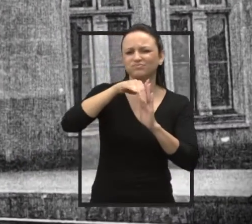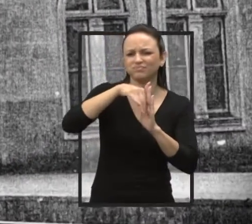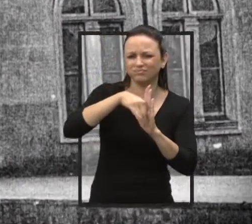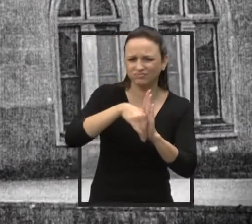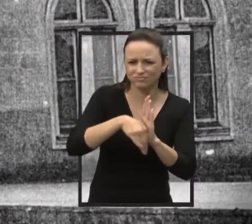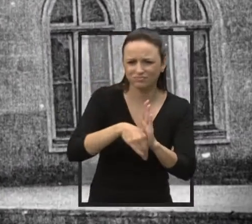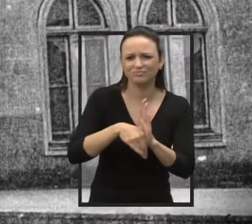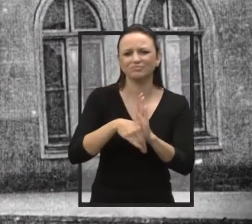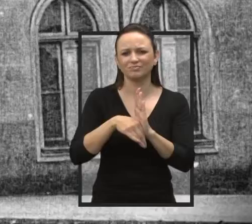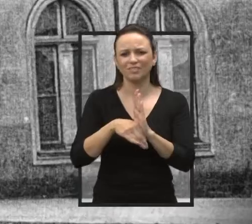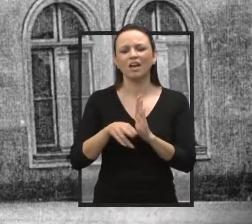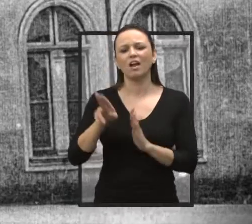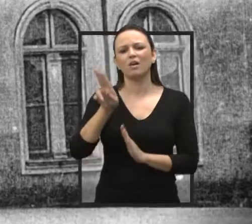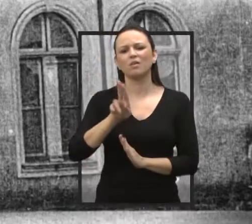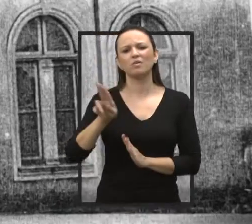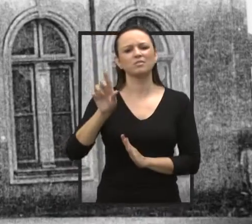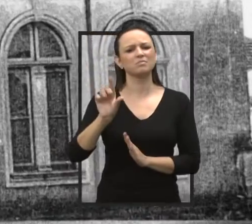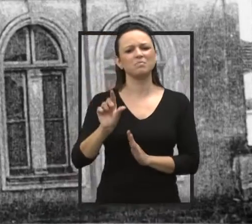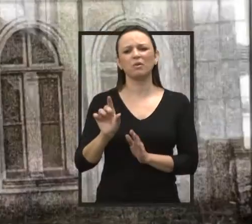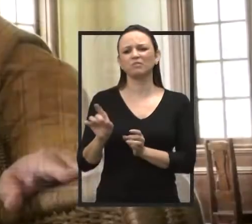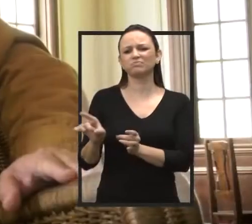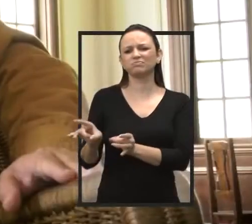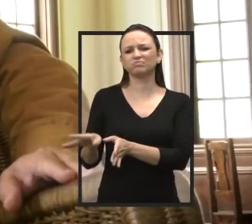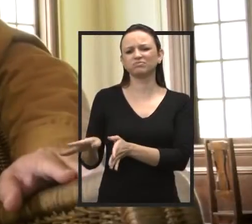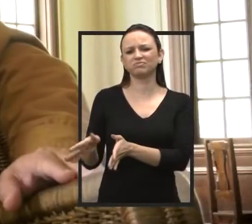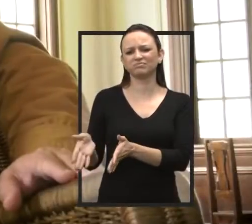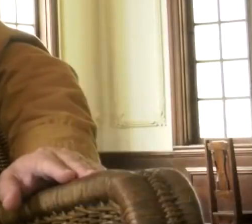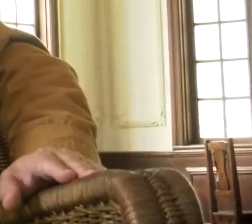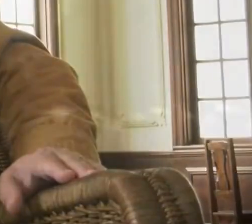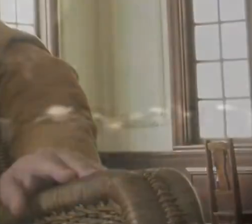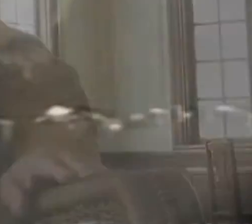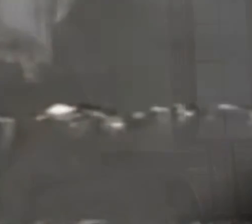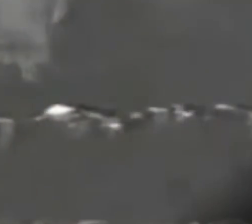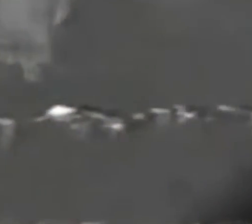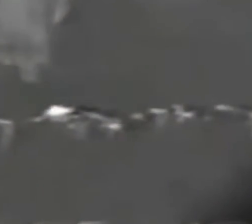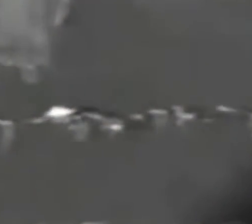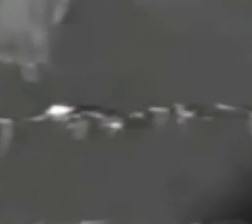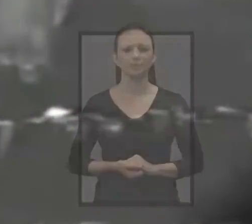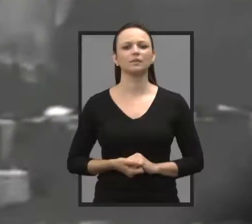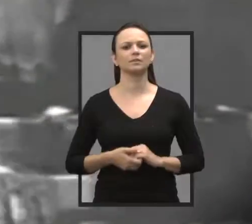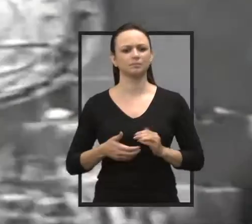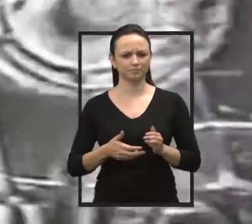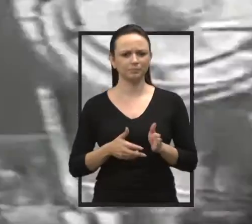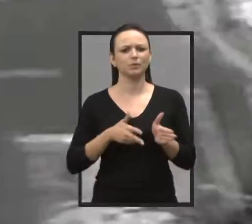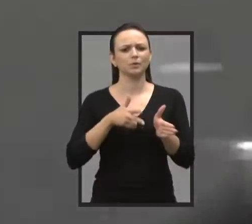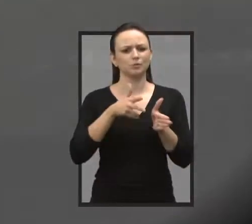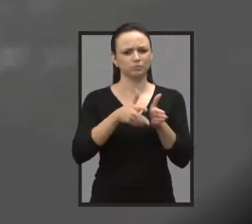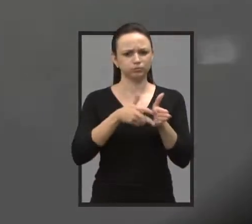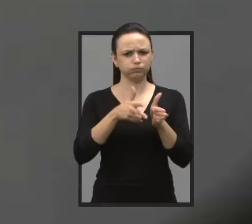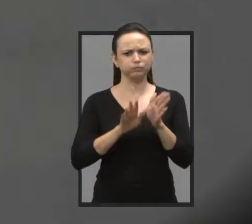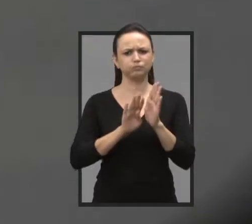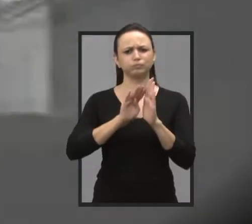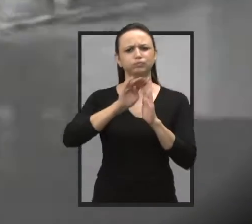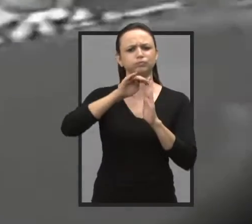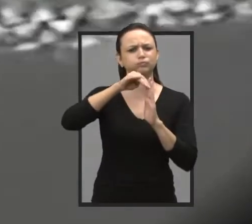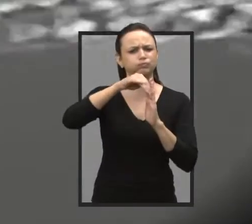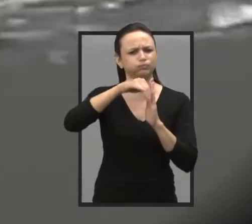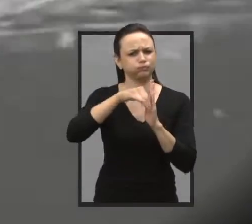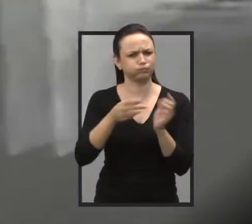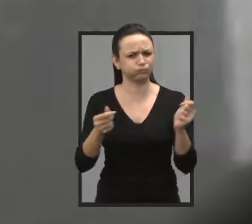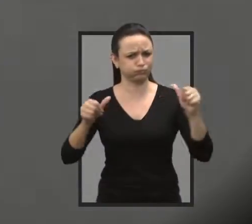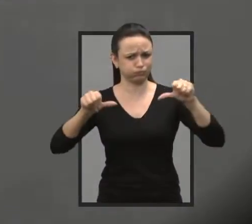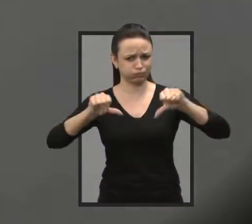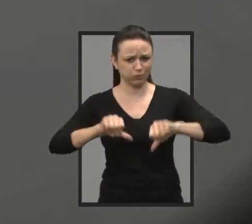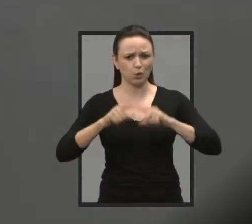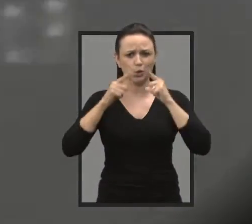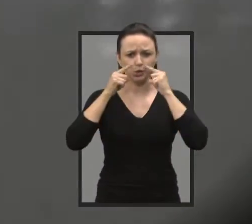deixou de ter utilidade de transporte. Apesar da decadência do transporte ferroviário em